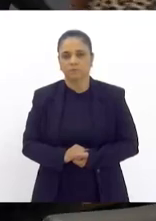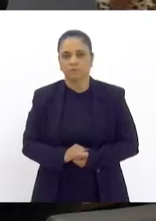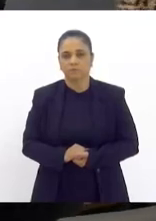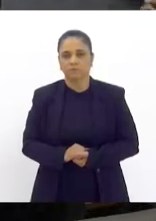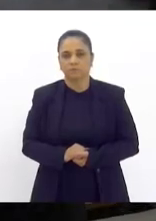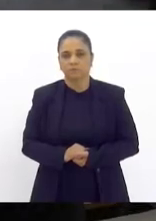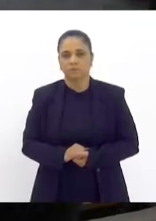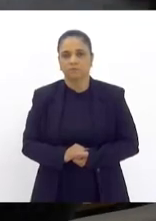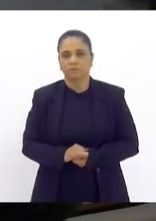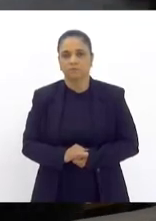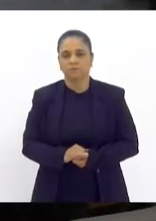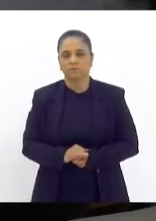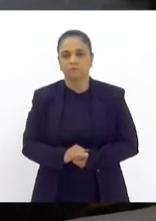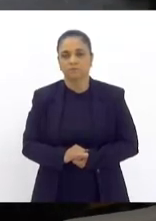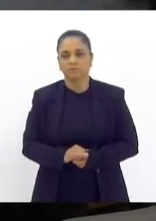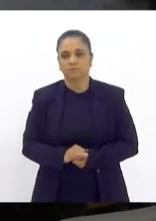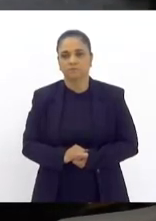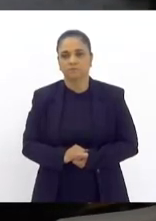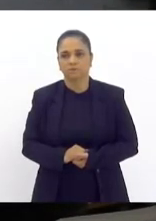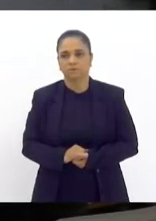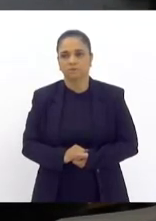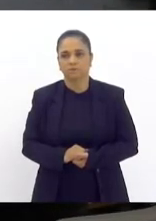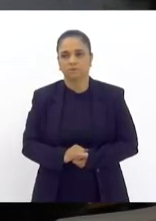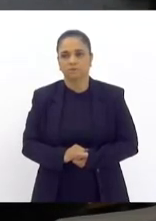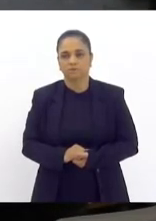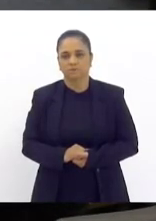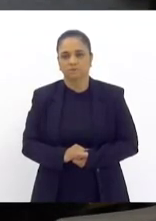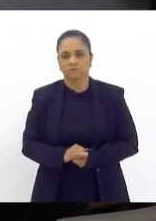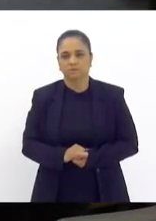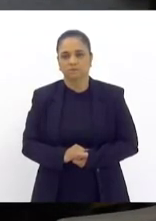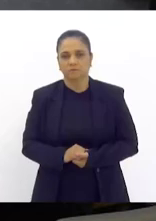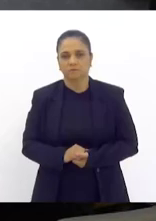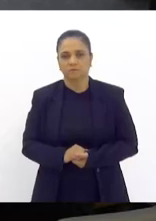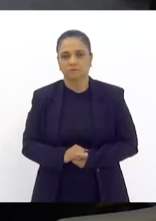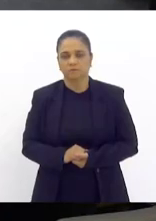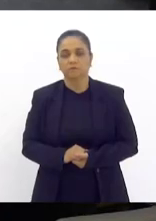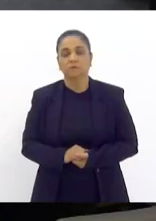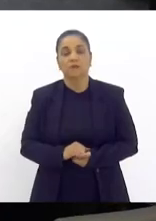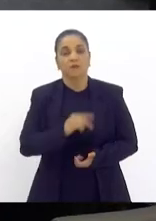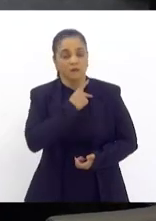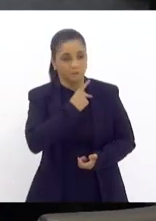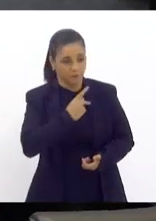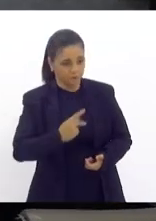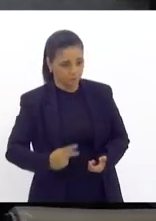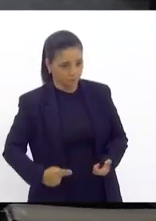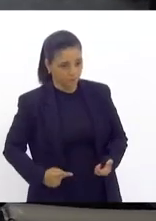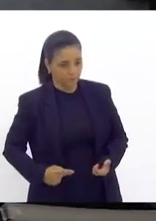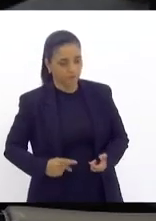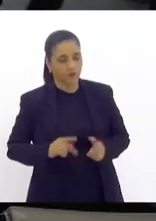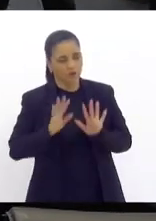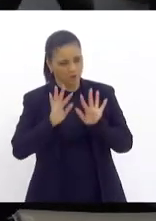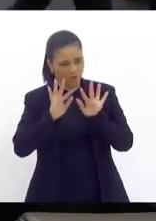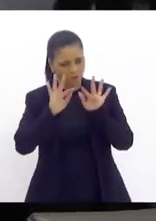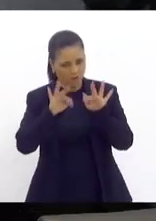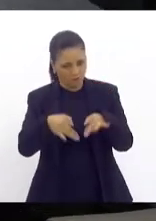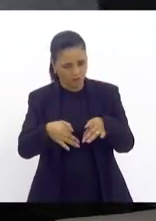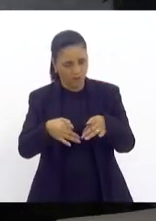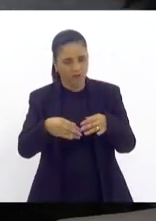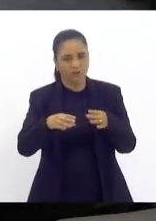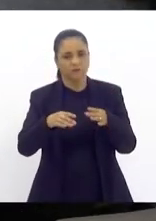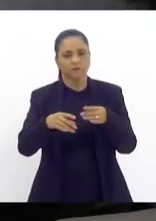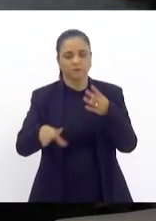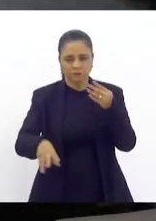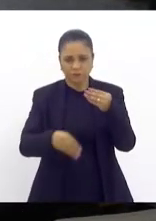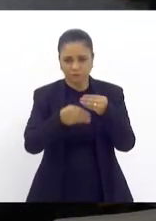Senhora Presidente, Depois que terminar os pareceres da